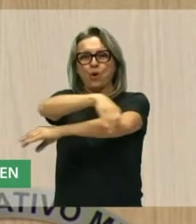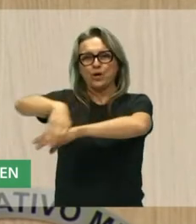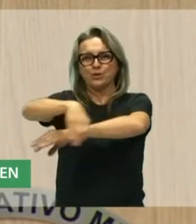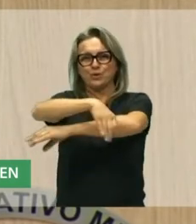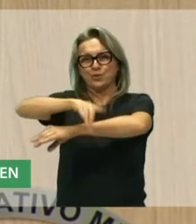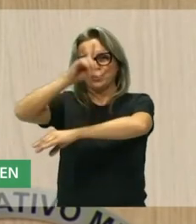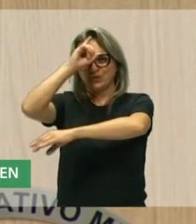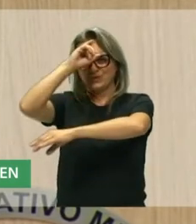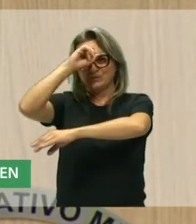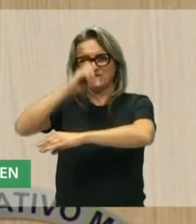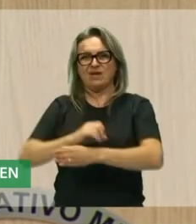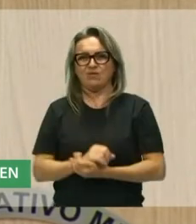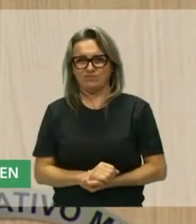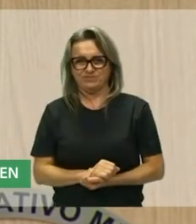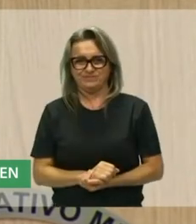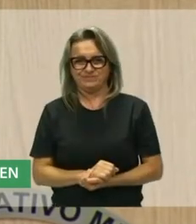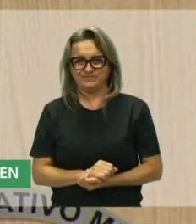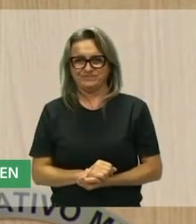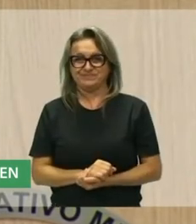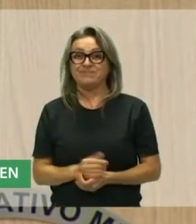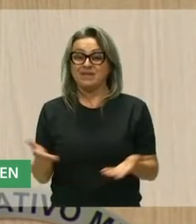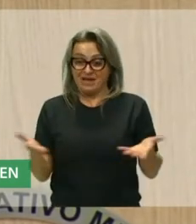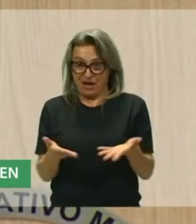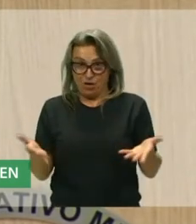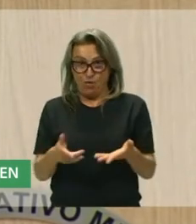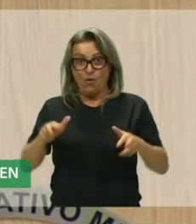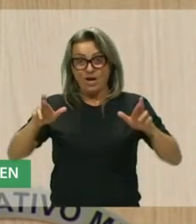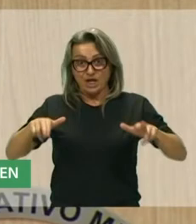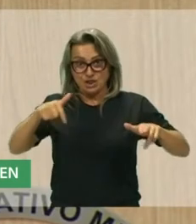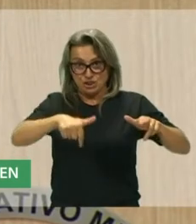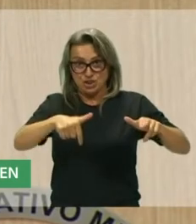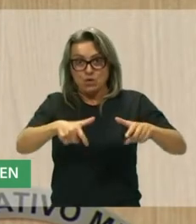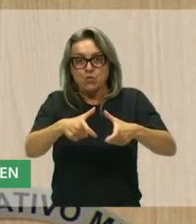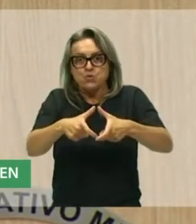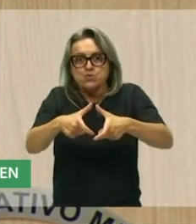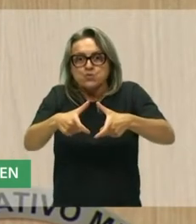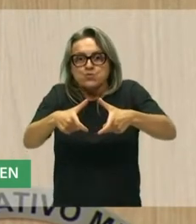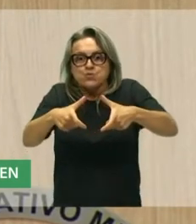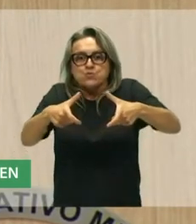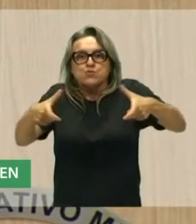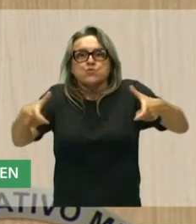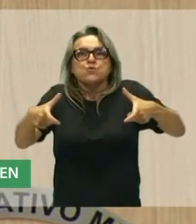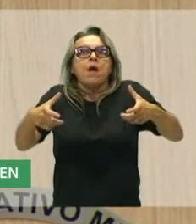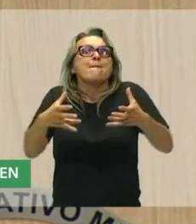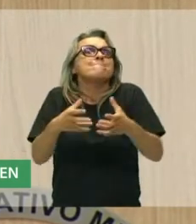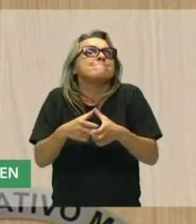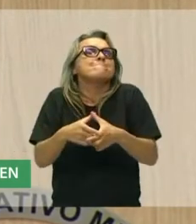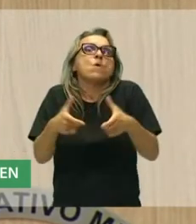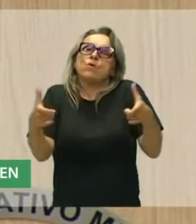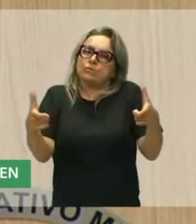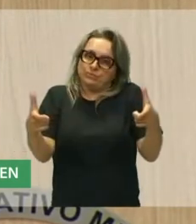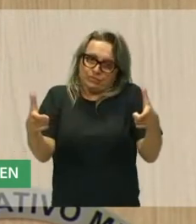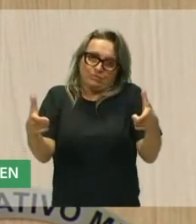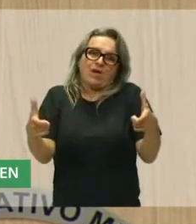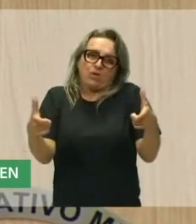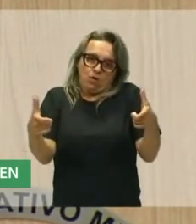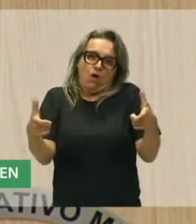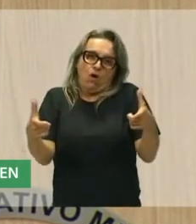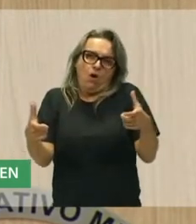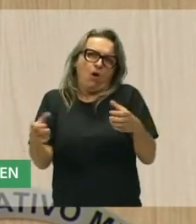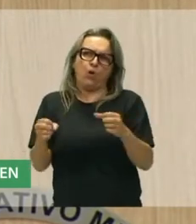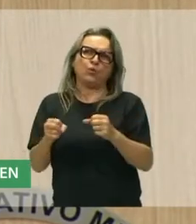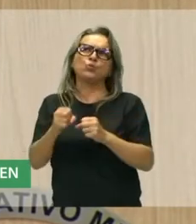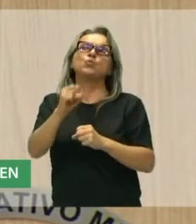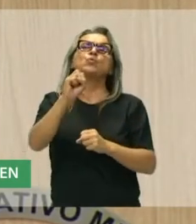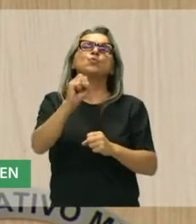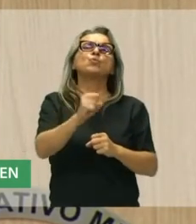esse crescimento da região nossa aqui, ela é infinitamente maior que, por exemplo, o Oeste, o Planalto, a Serra e